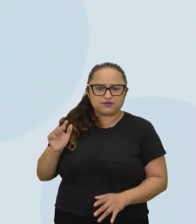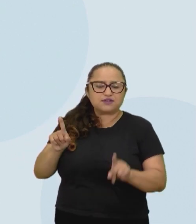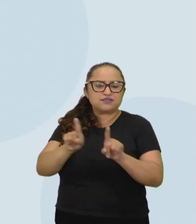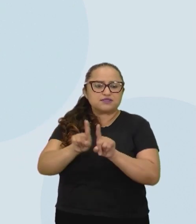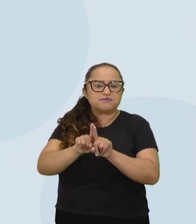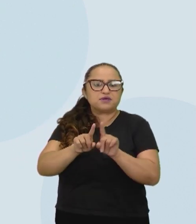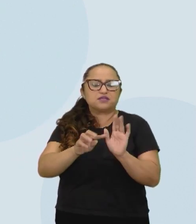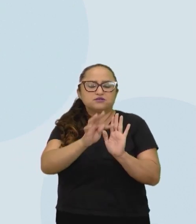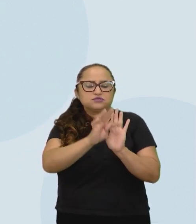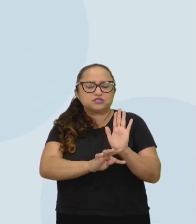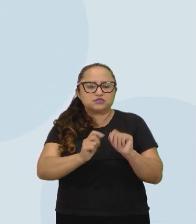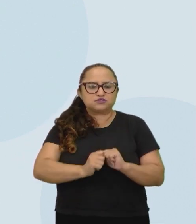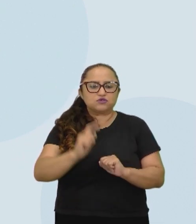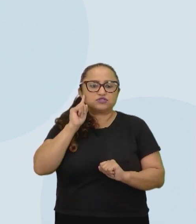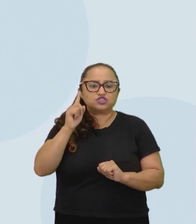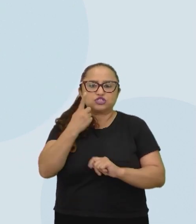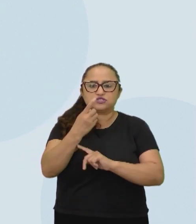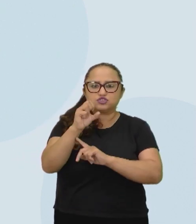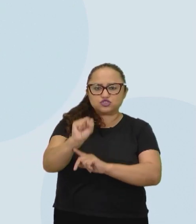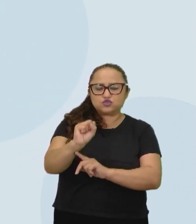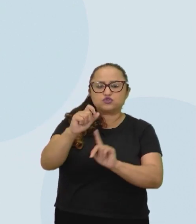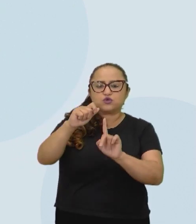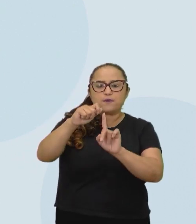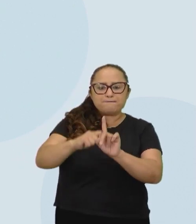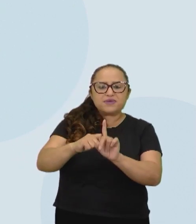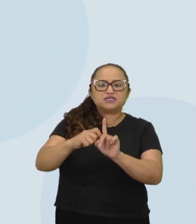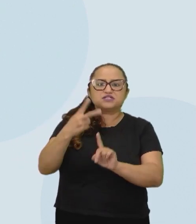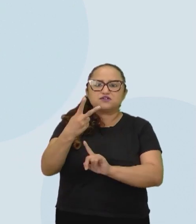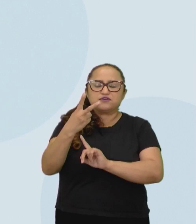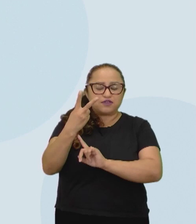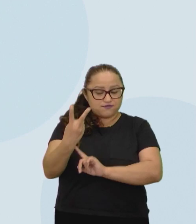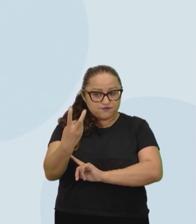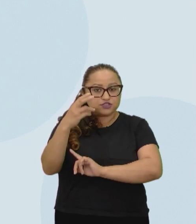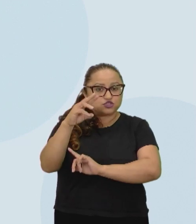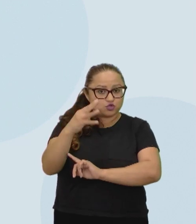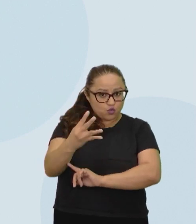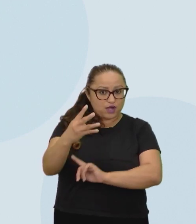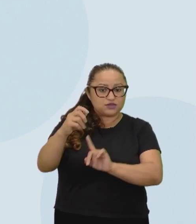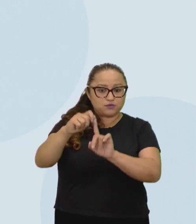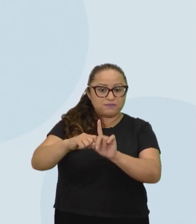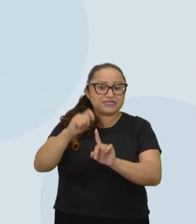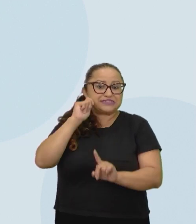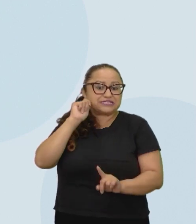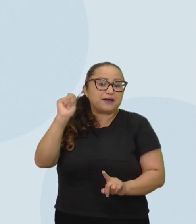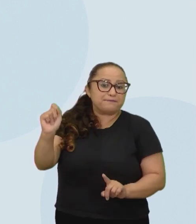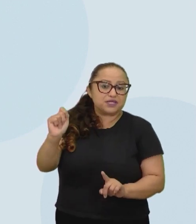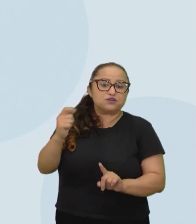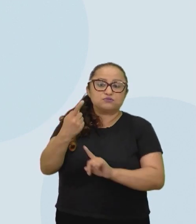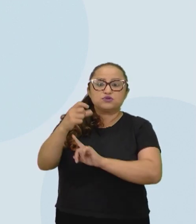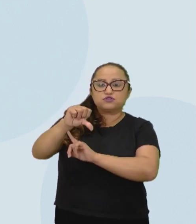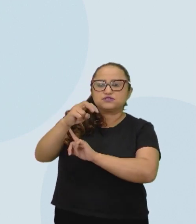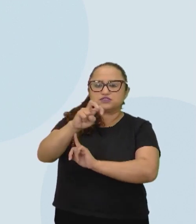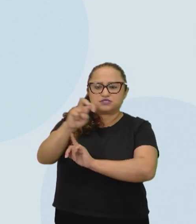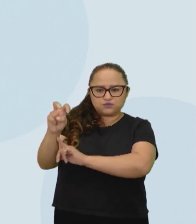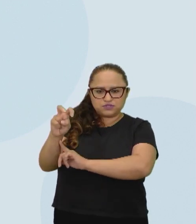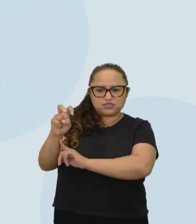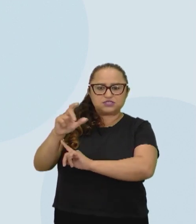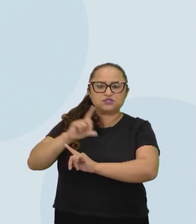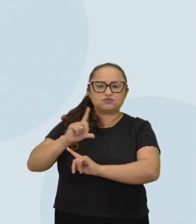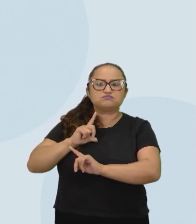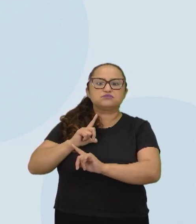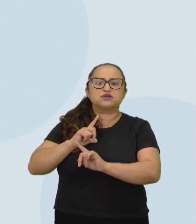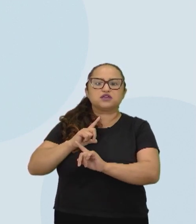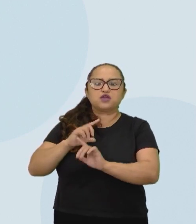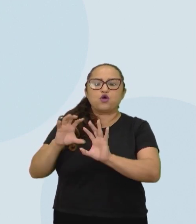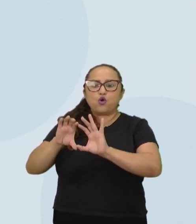esse texto. Olha só, entre os dias 18 e 24 de abril de 1955, delegações dos governos de 29 países